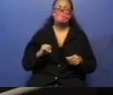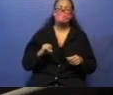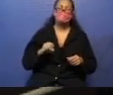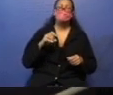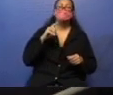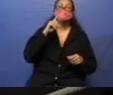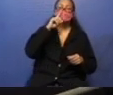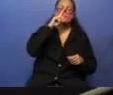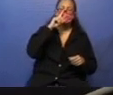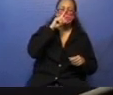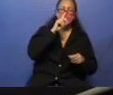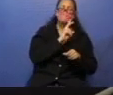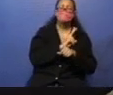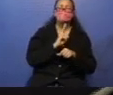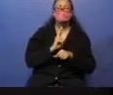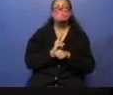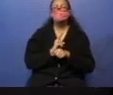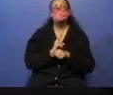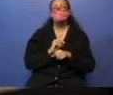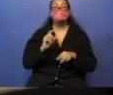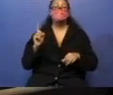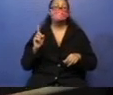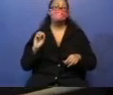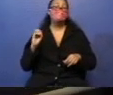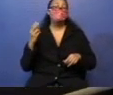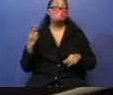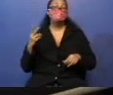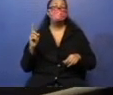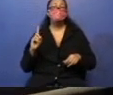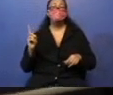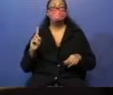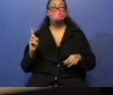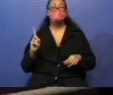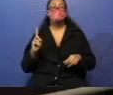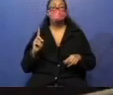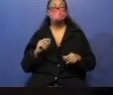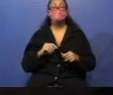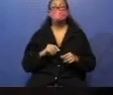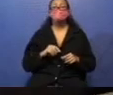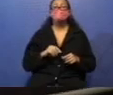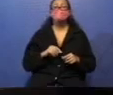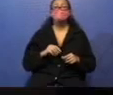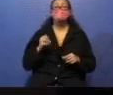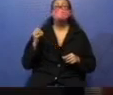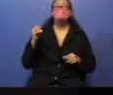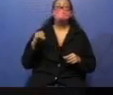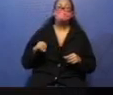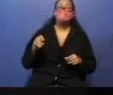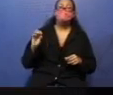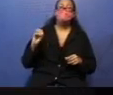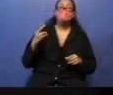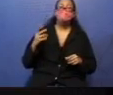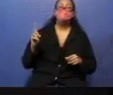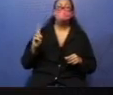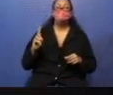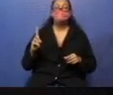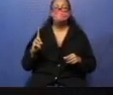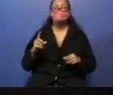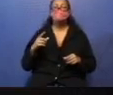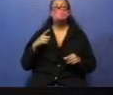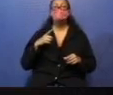ou não, não está tendo os cuidados. Já falamos, né? Sempre que tem sim ou não, tem o